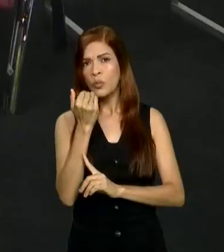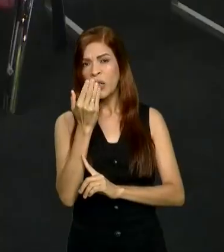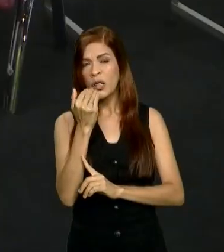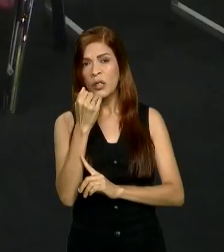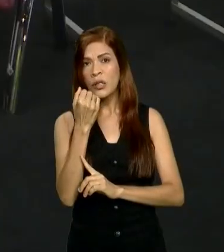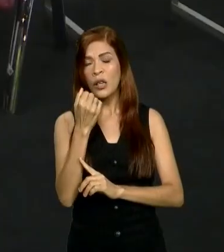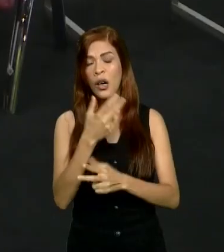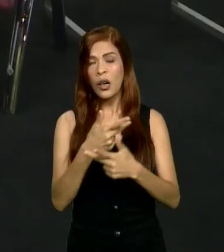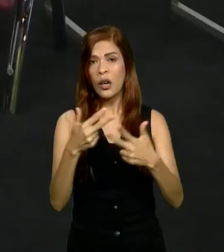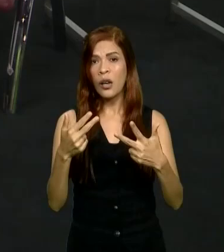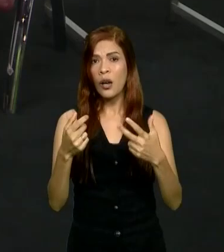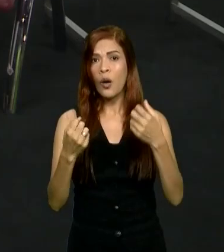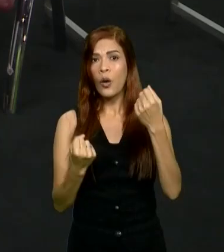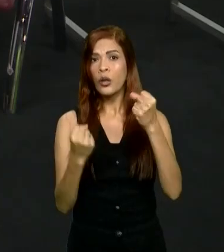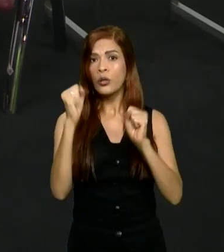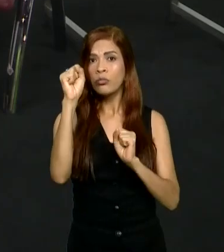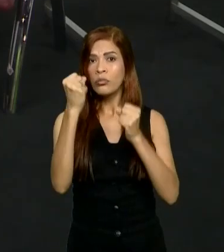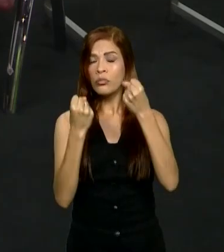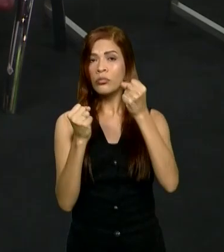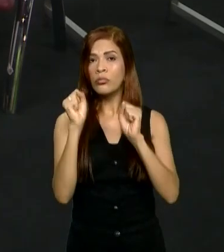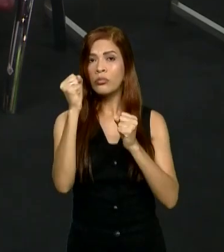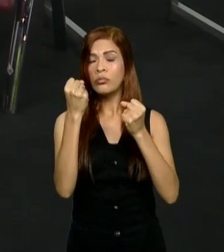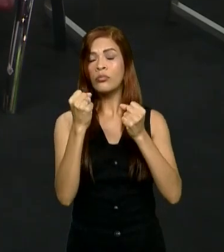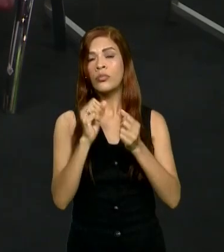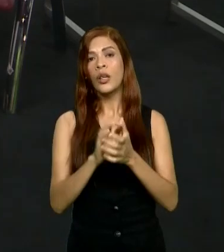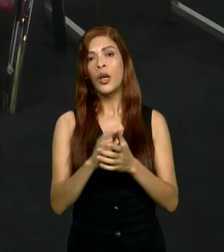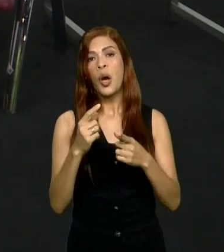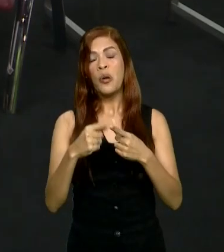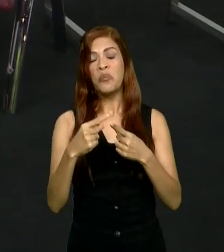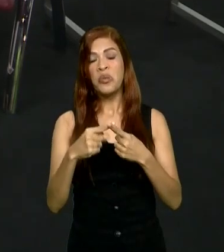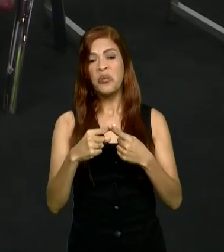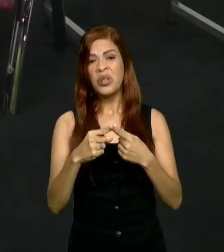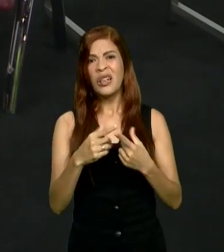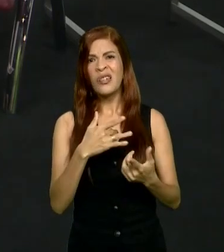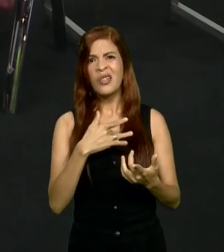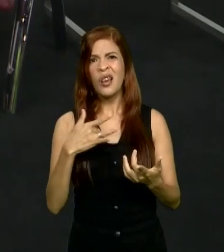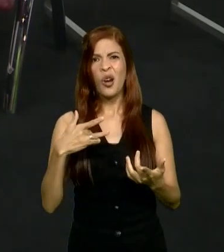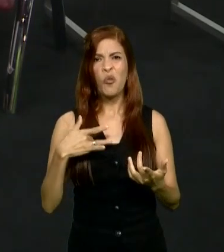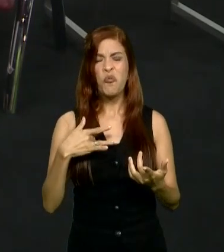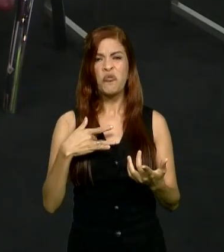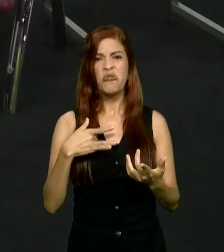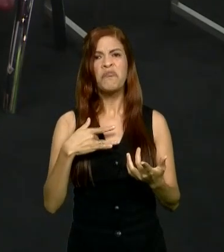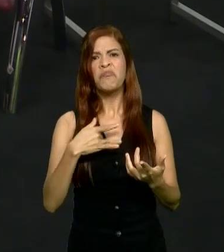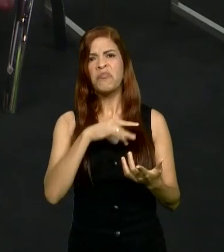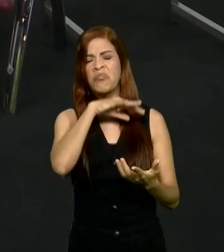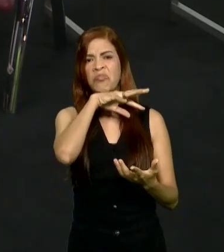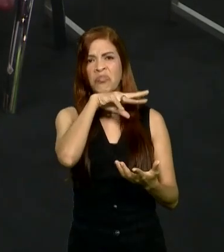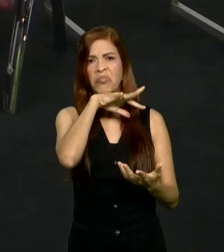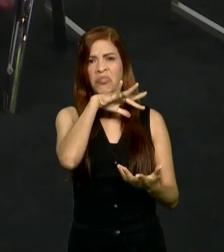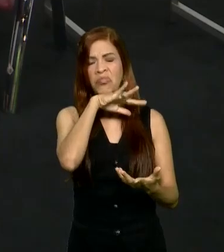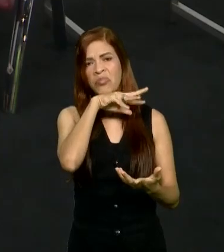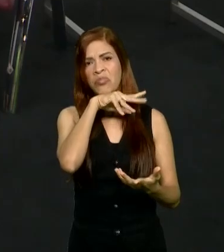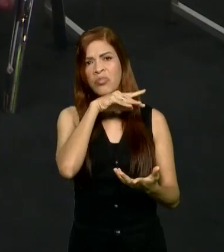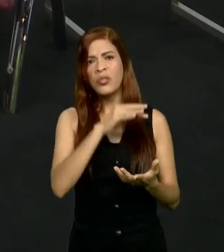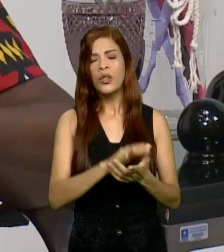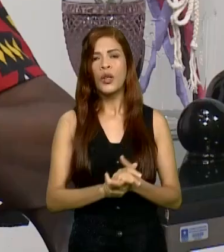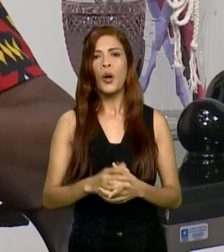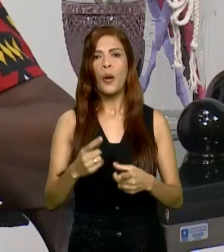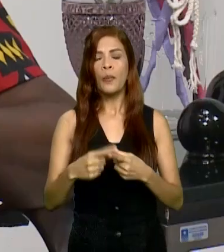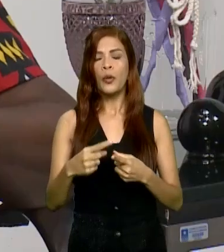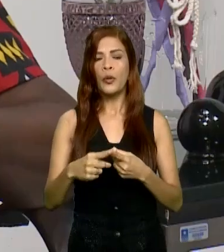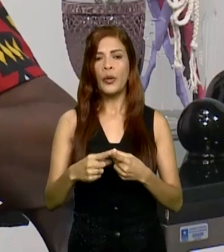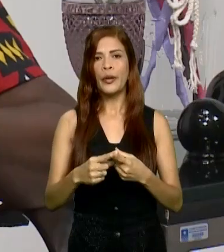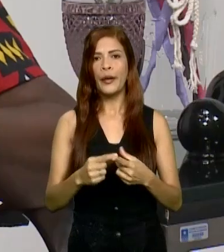industrializada e também do agrotóxico, porque é prejudicial à saúde de todos nós, né, que compramos grande alimento